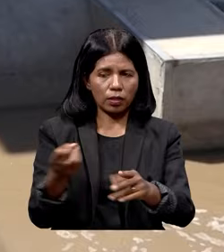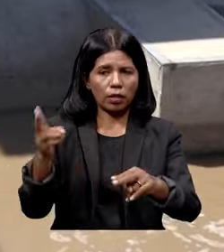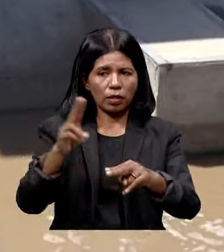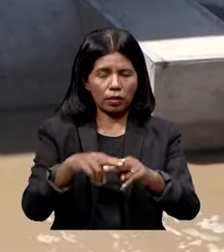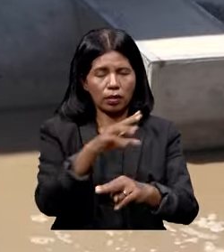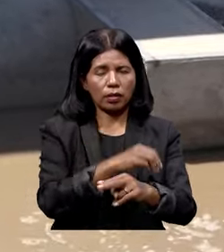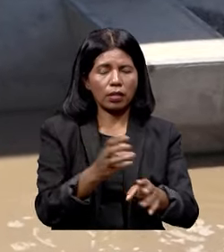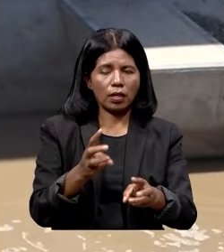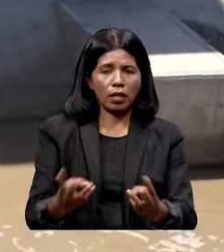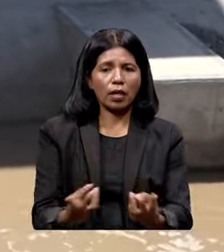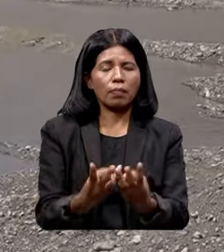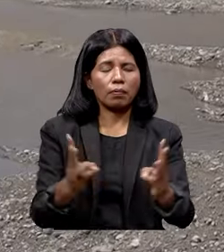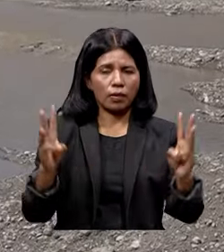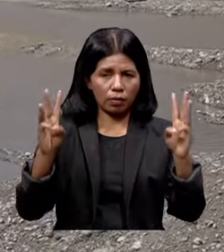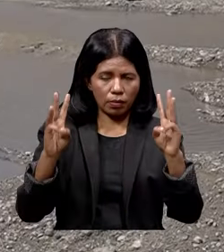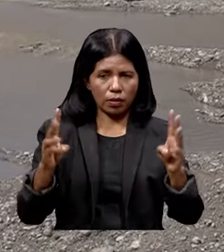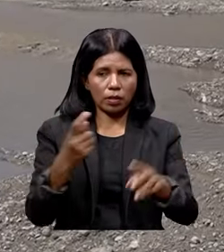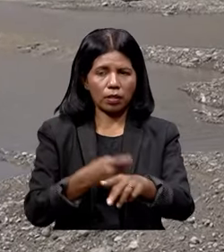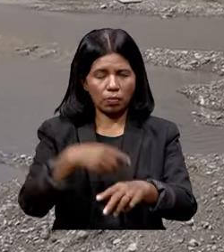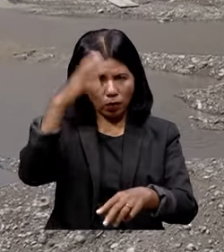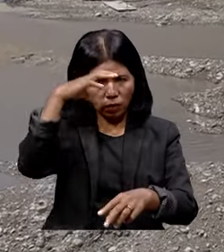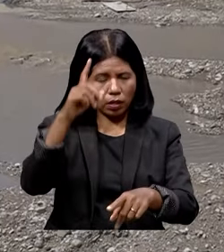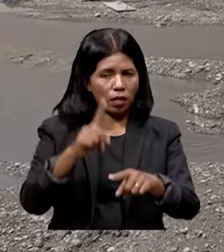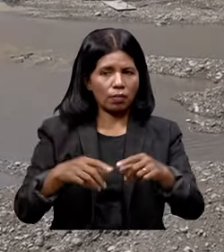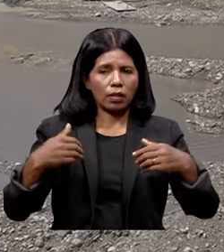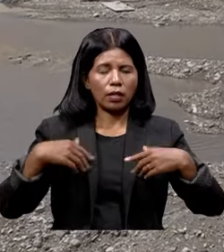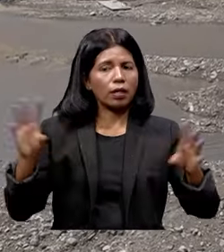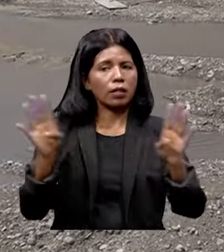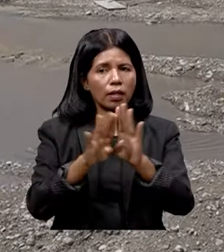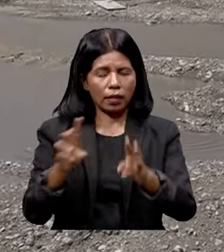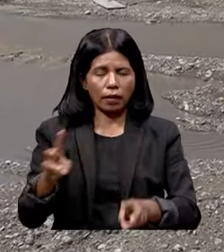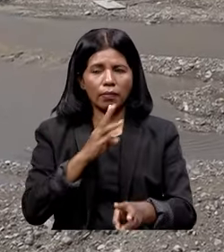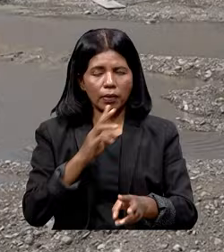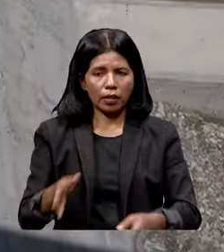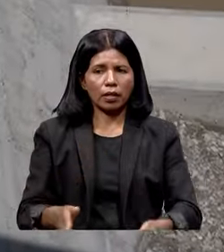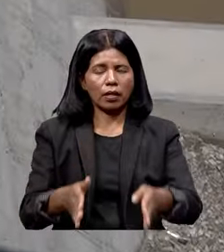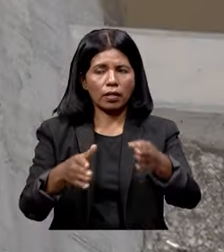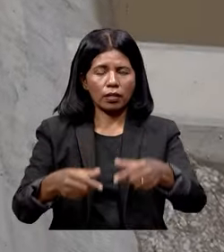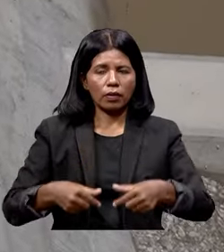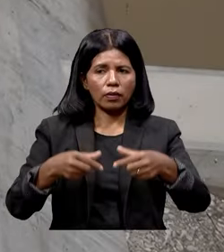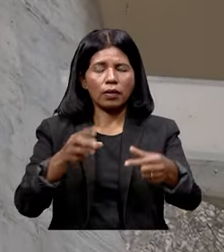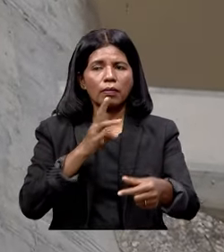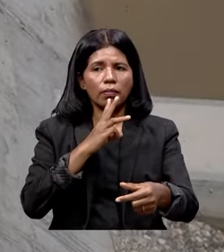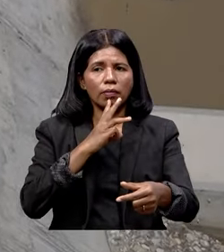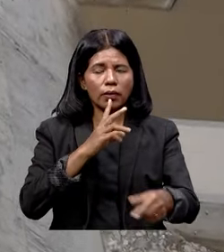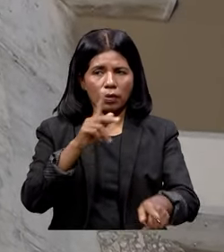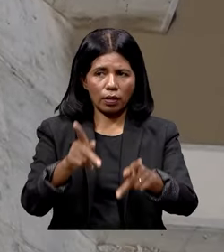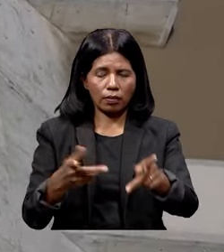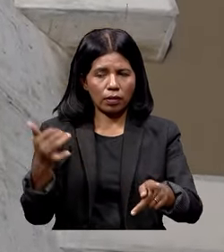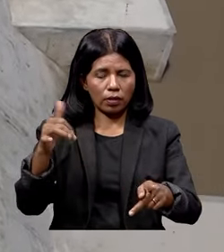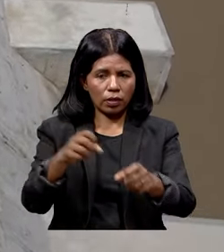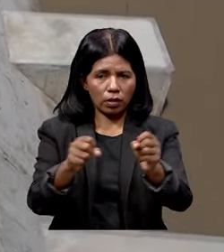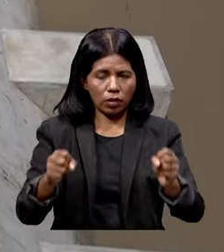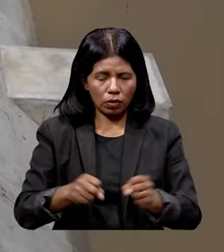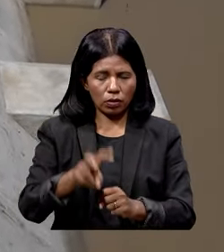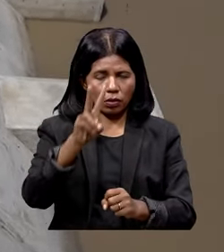hadia moro proteção Nune tempo udang monurai la beletaka bedalan tambah irrigasaun ne se fornese beba beneficiario ia suku